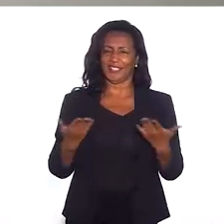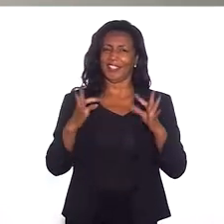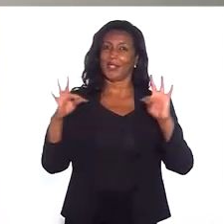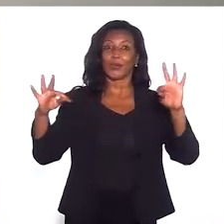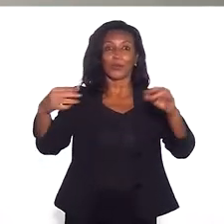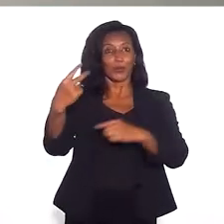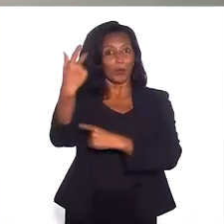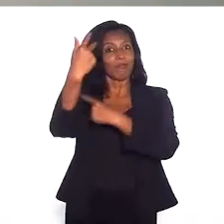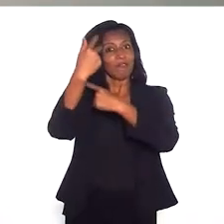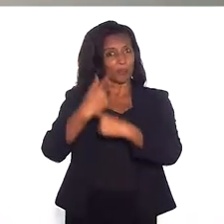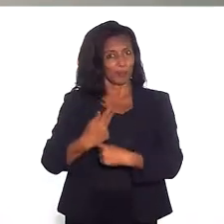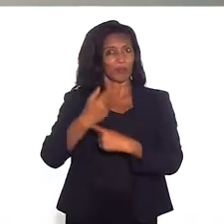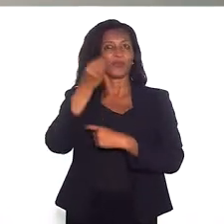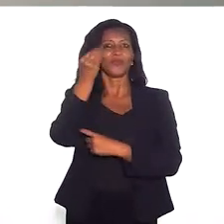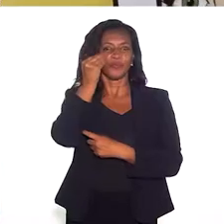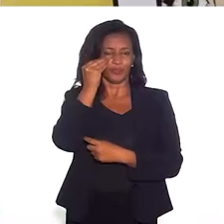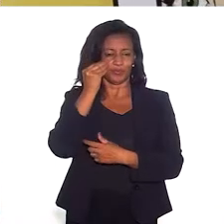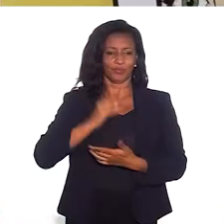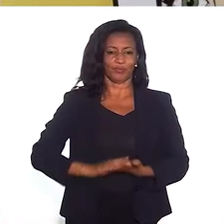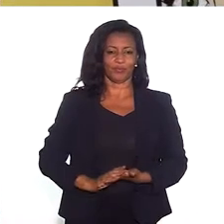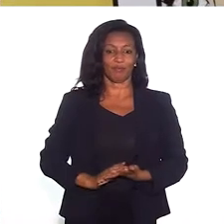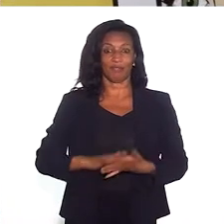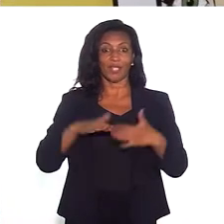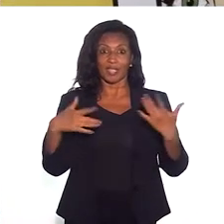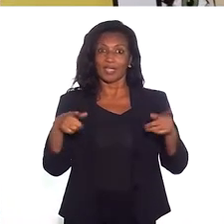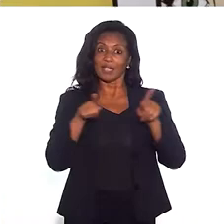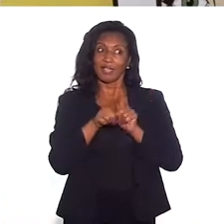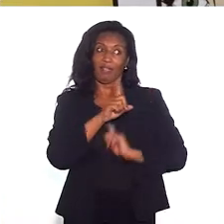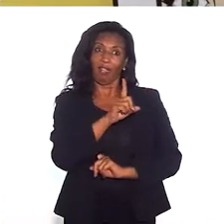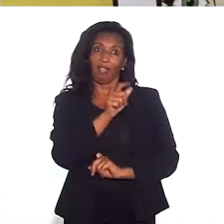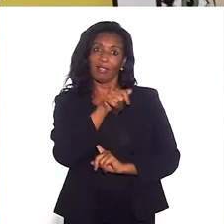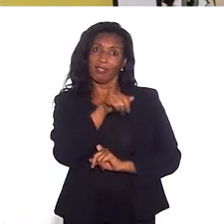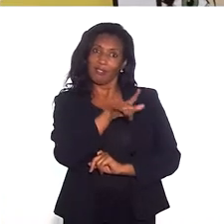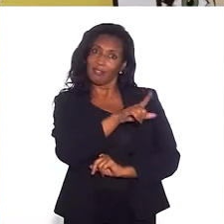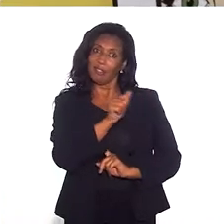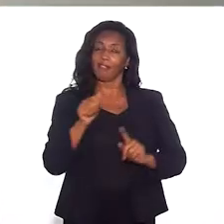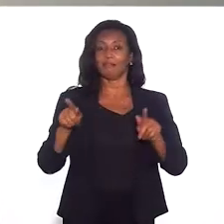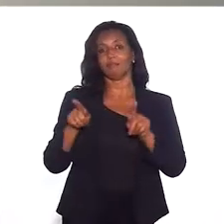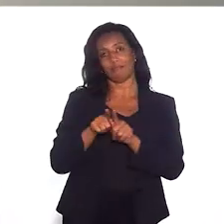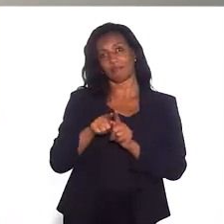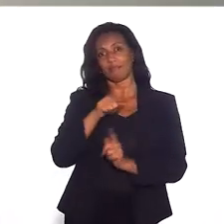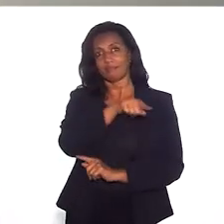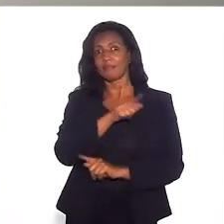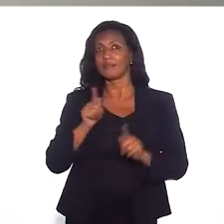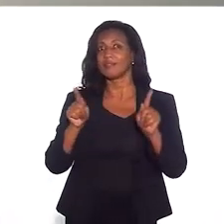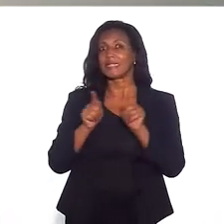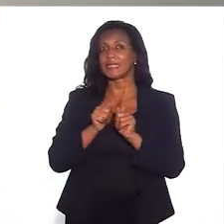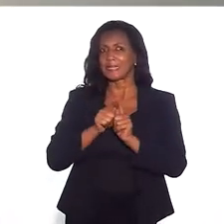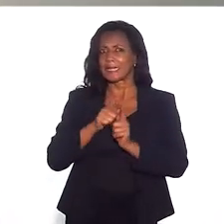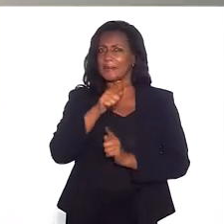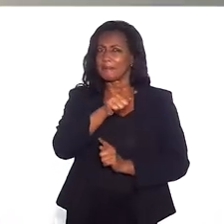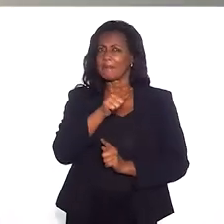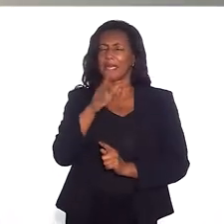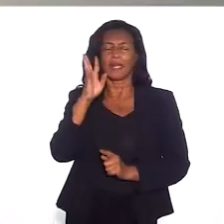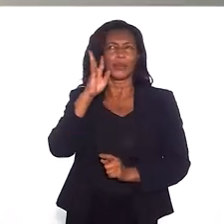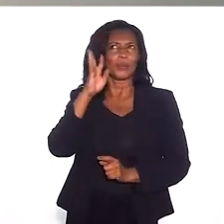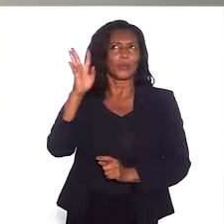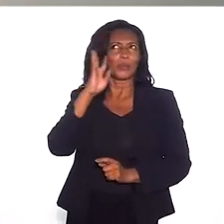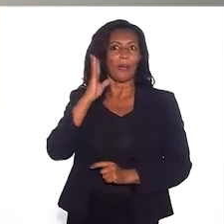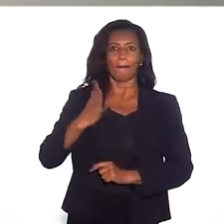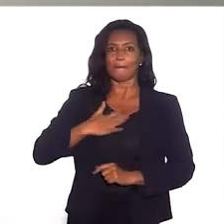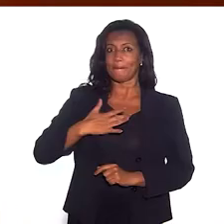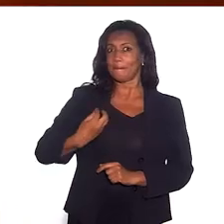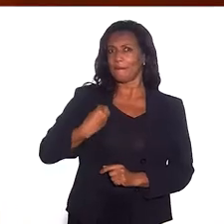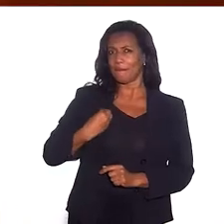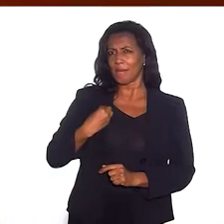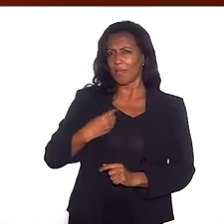com todo mundo que está assistindo a gente. E com a Daniela também, porque Daniela também é uma inspiração para mim, naquilo que ela